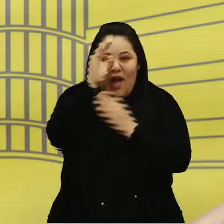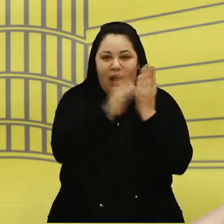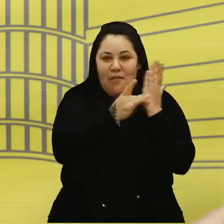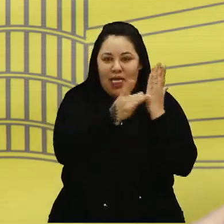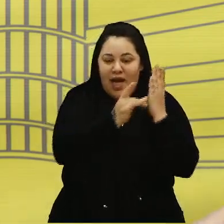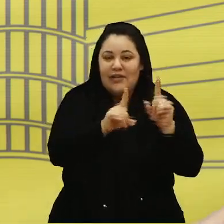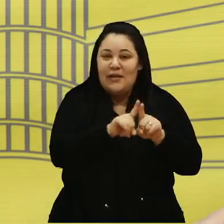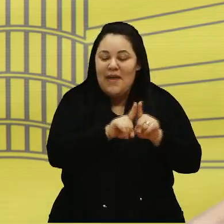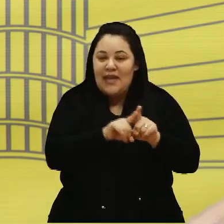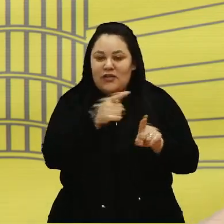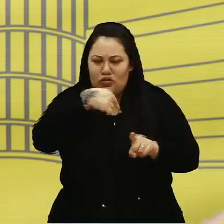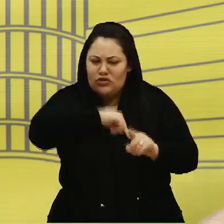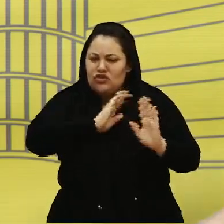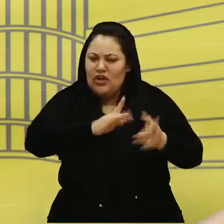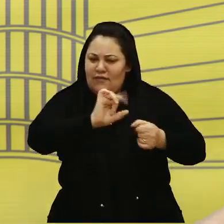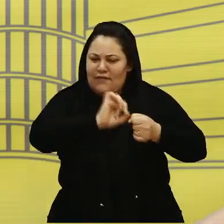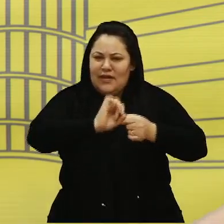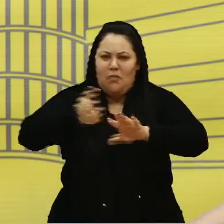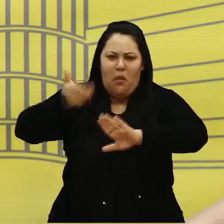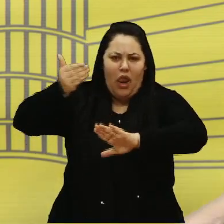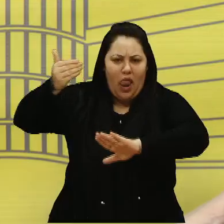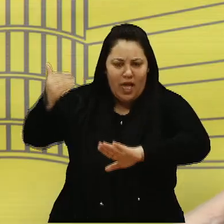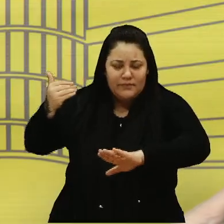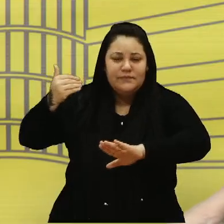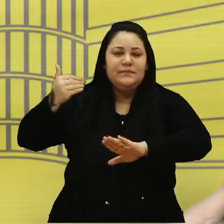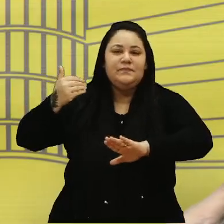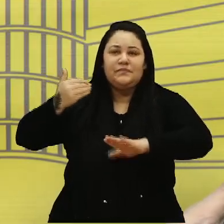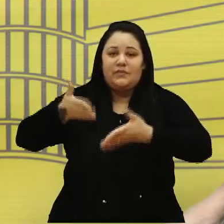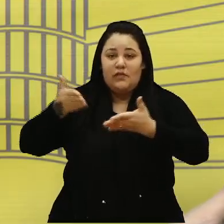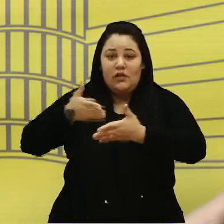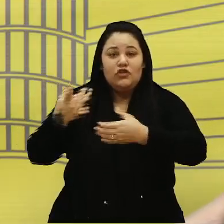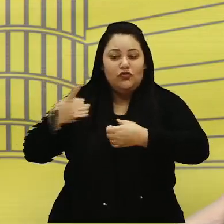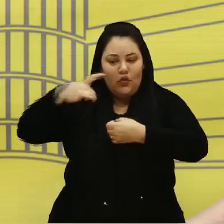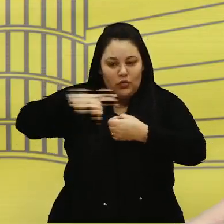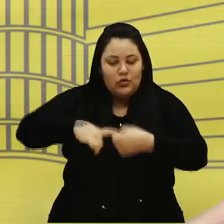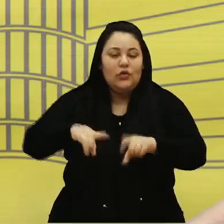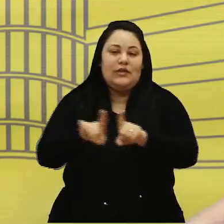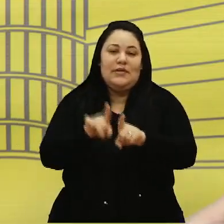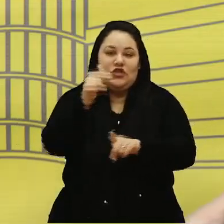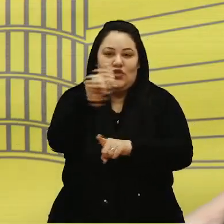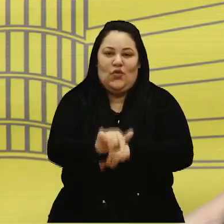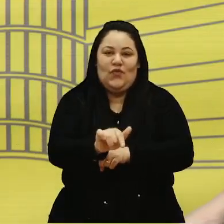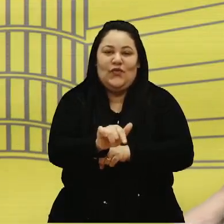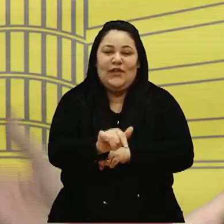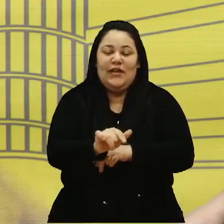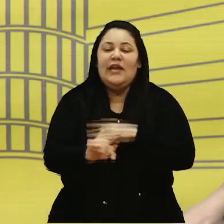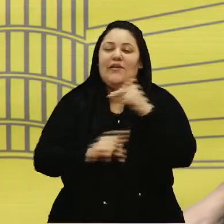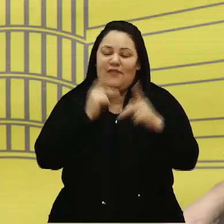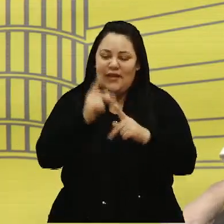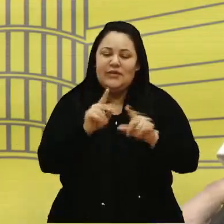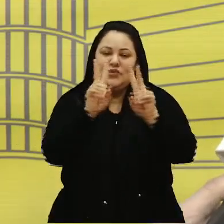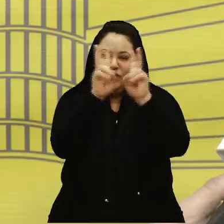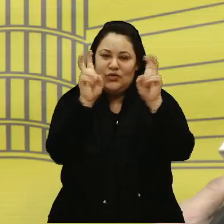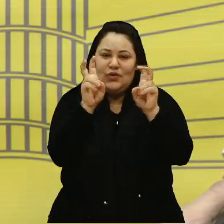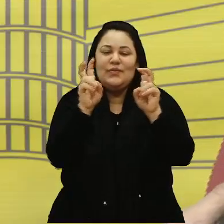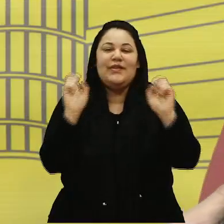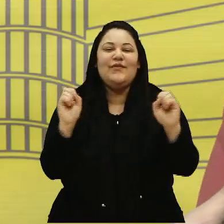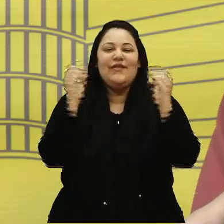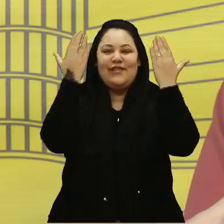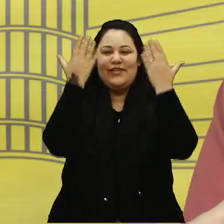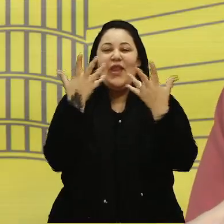vem fazendo isso desde a legislatura passada, né? Retomamos a frente agora, e aí, a partir disso, falamos, então, desse evento tão